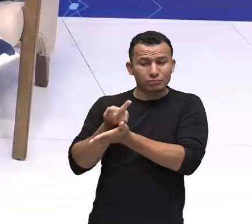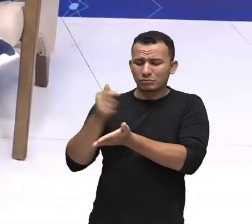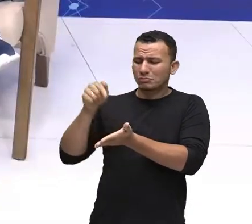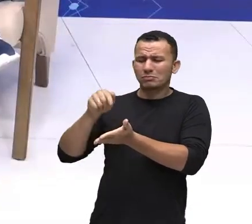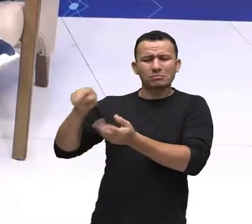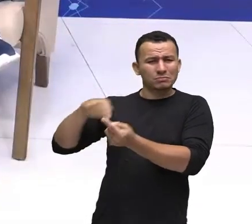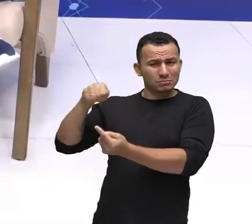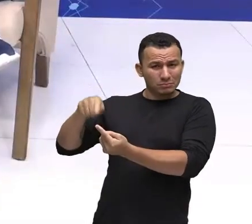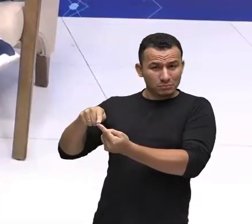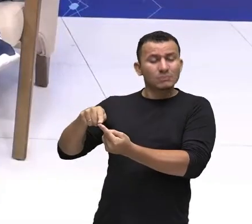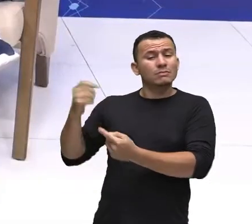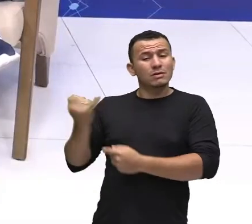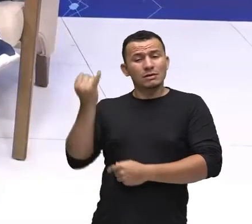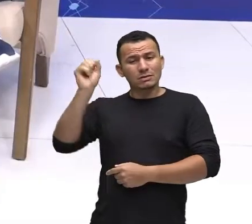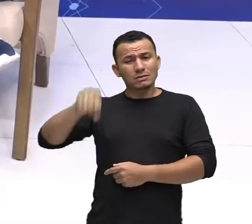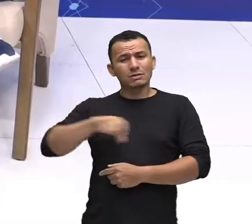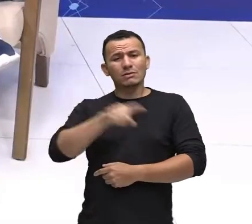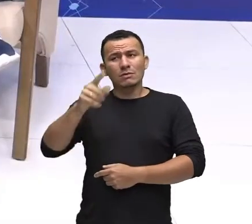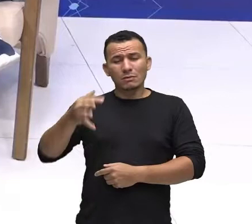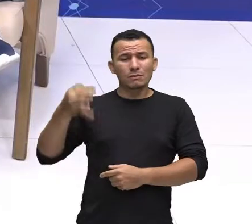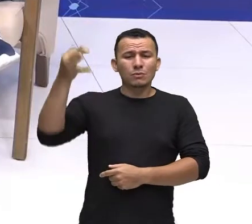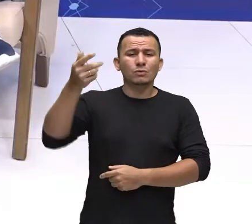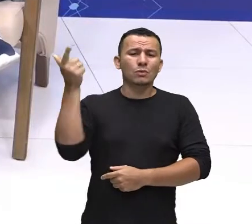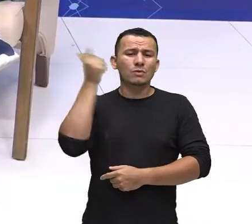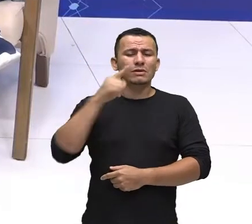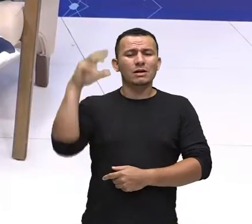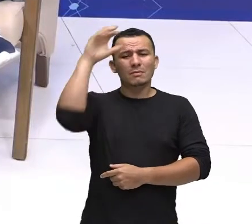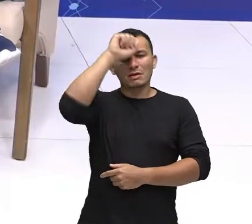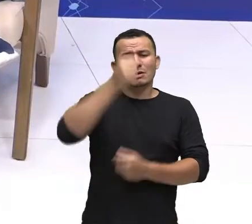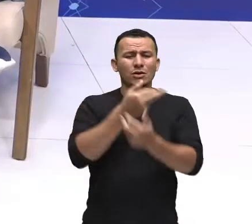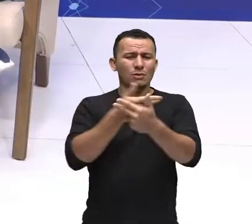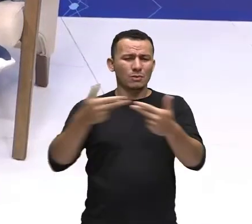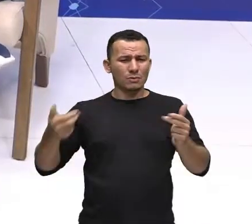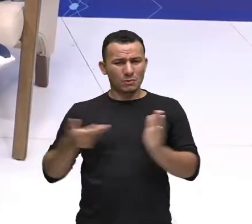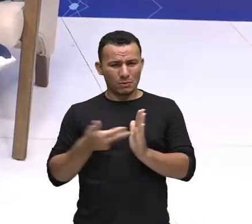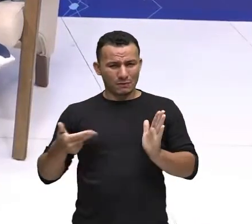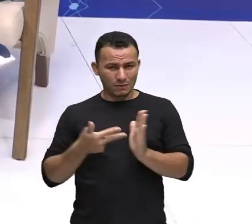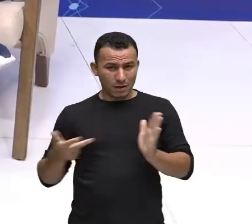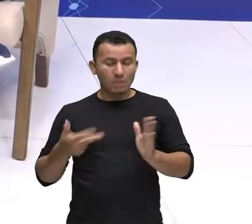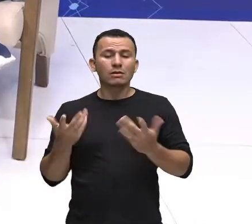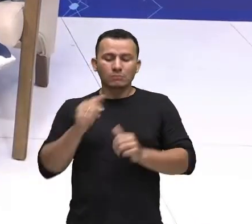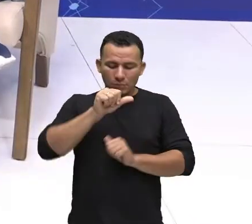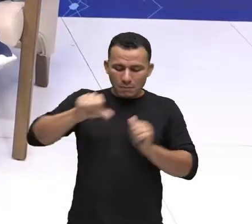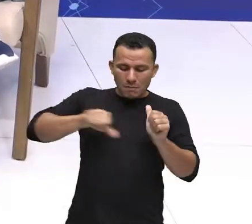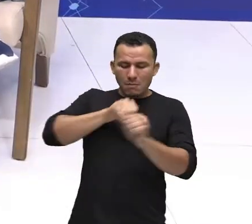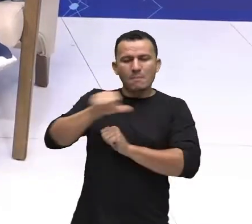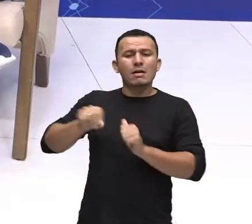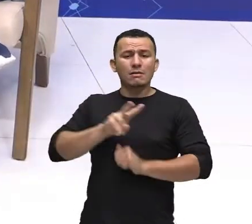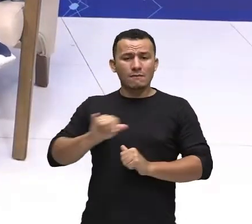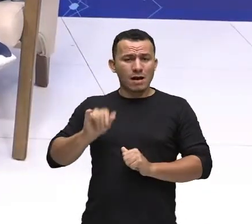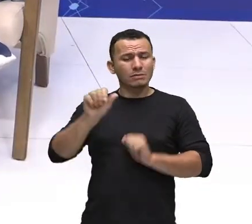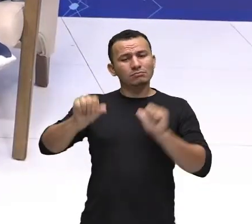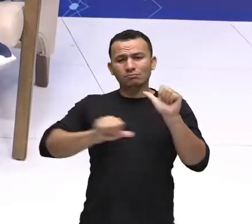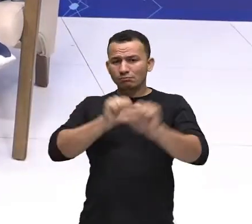erro, ele é importante para que a gente aprenda outras coisas. E aí isso vai transformando os nossos valores também. Porque se eu entendo que o perder